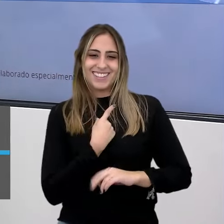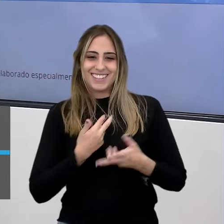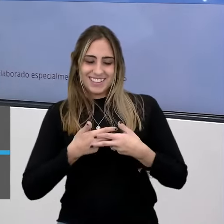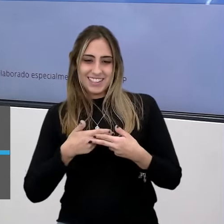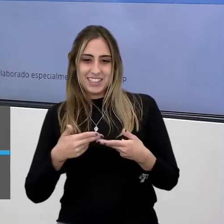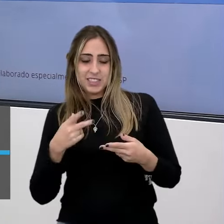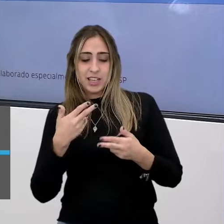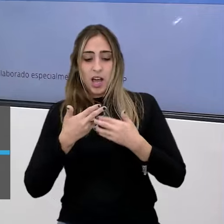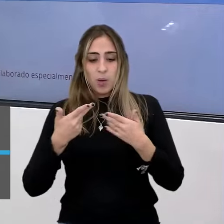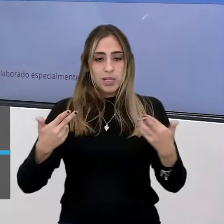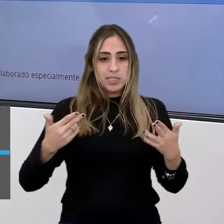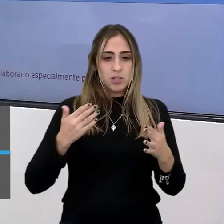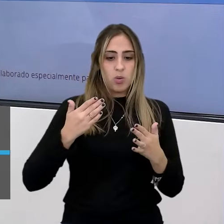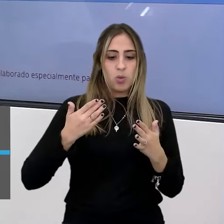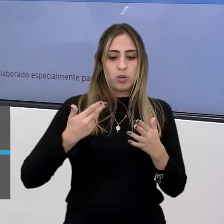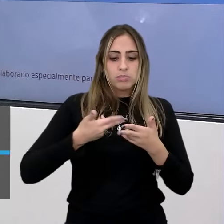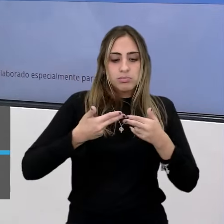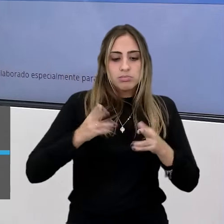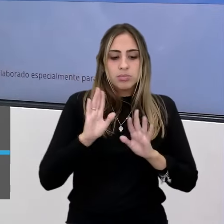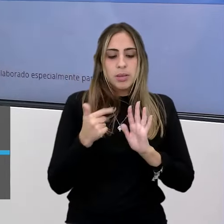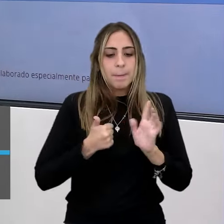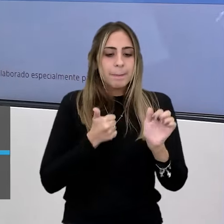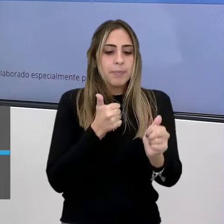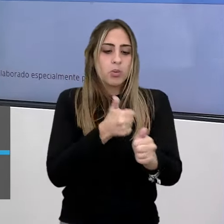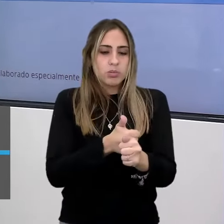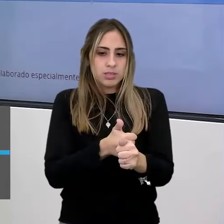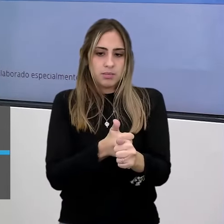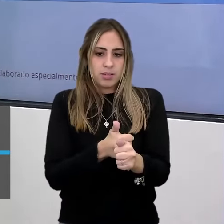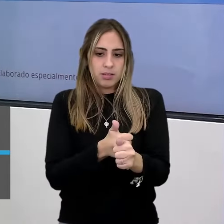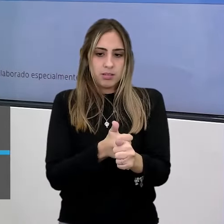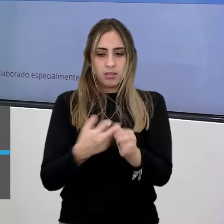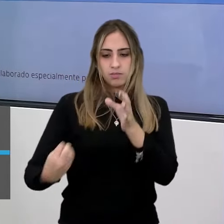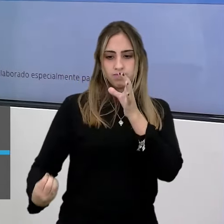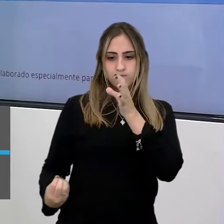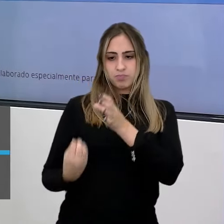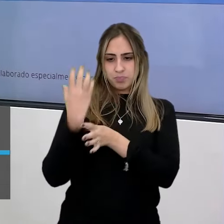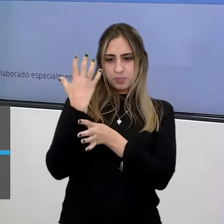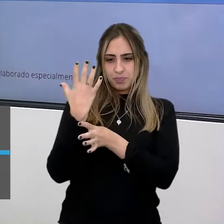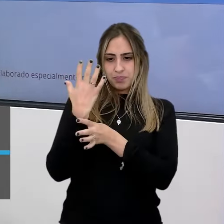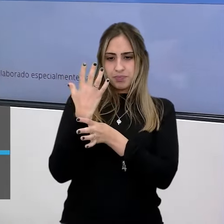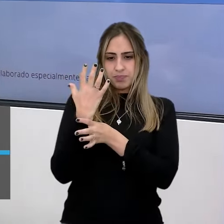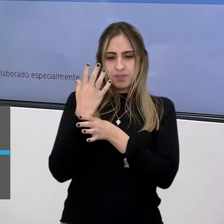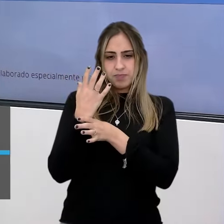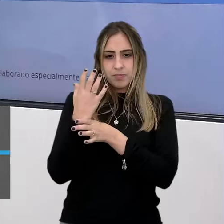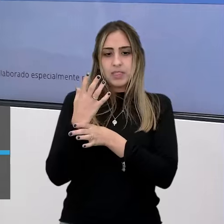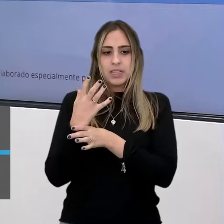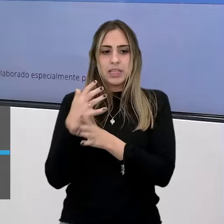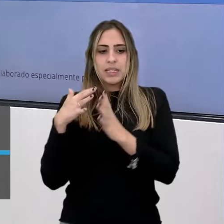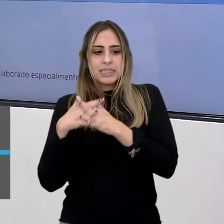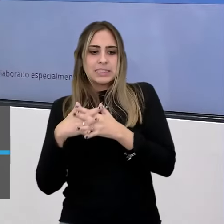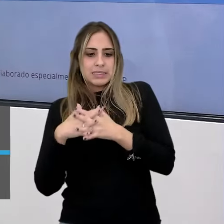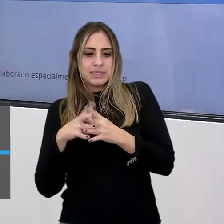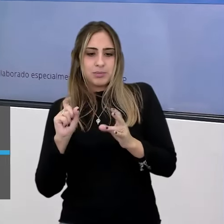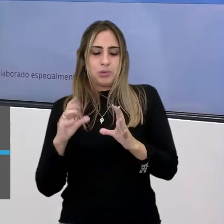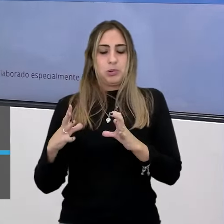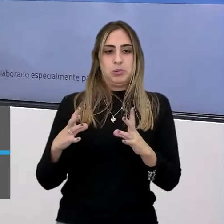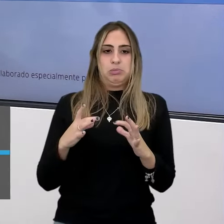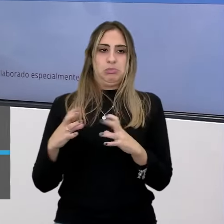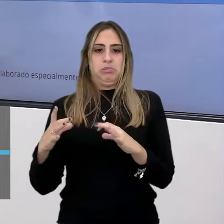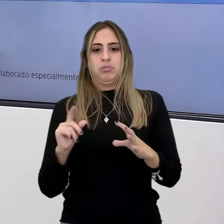alguns elementos de proximidade e criando composições bastante intrigantes Tá